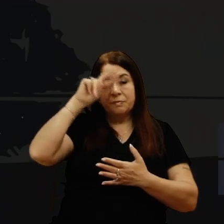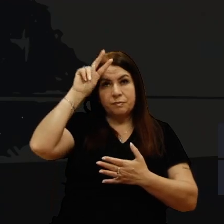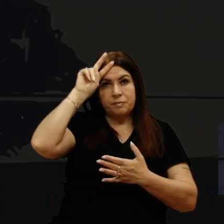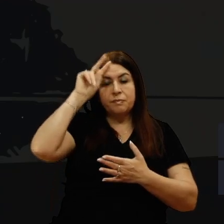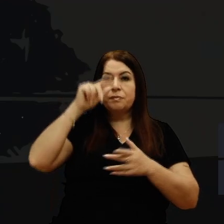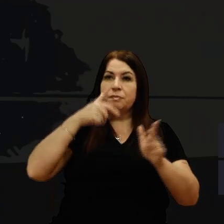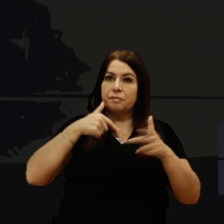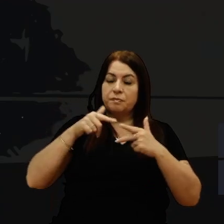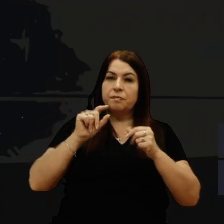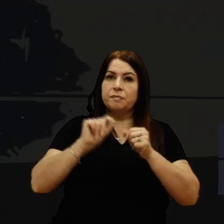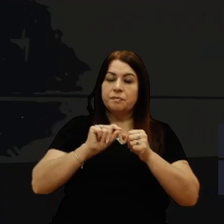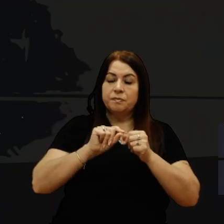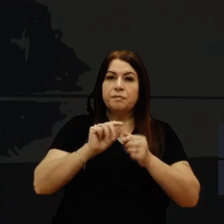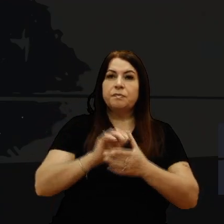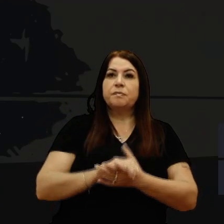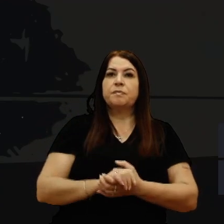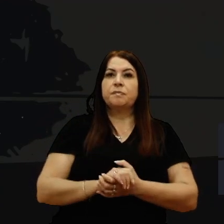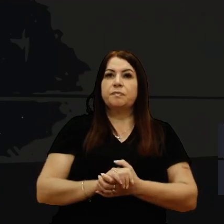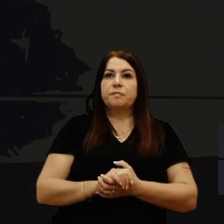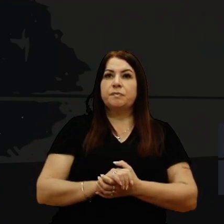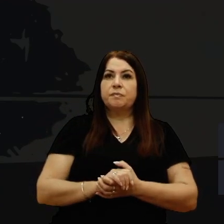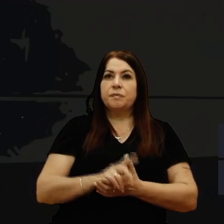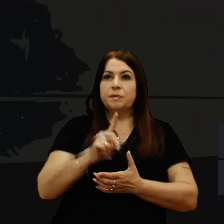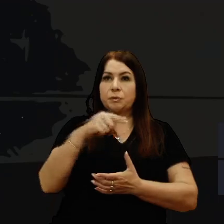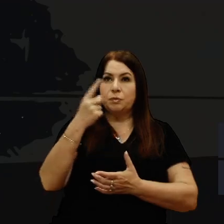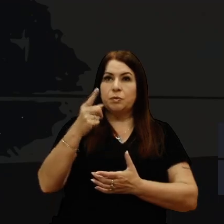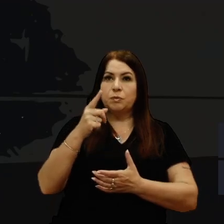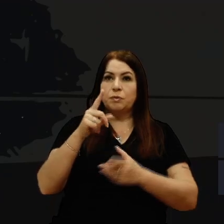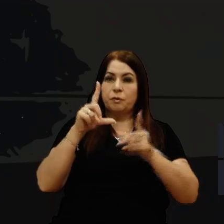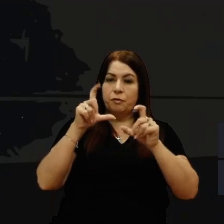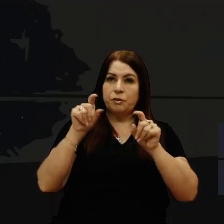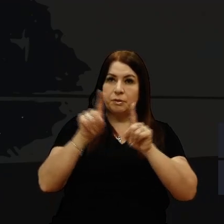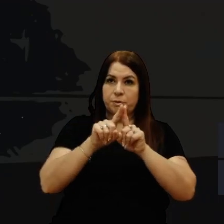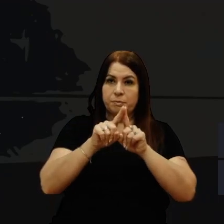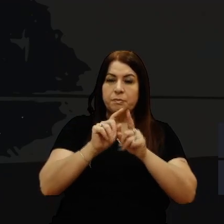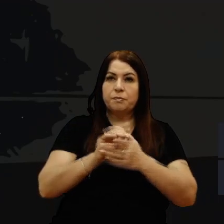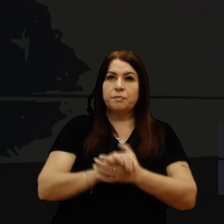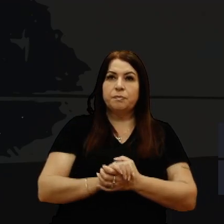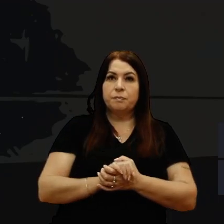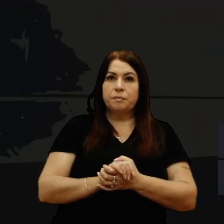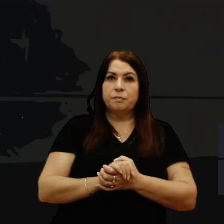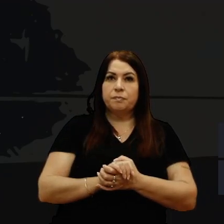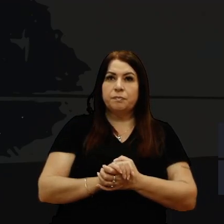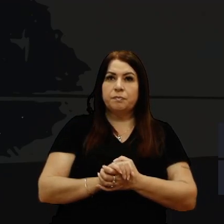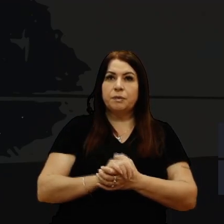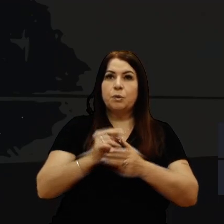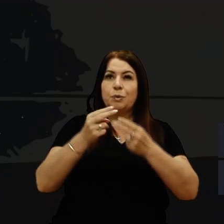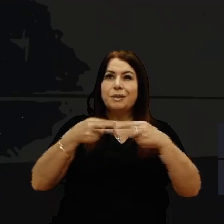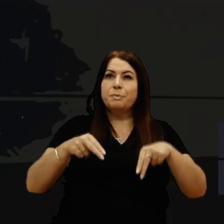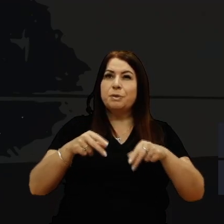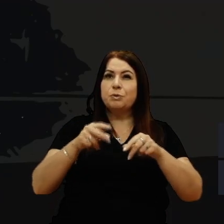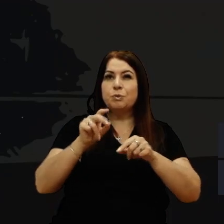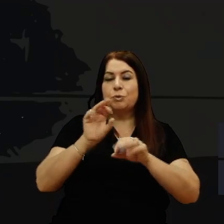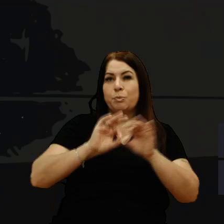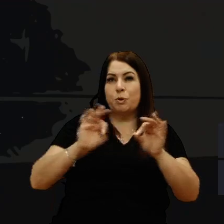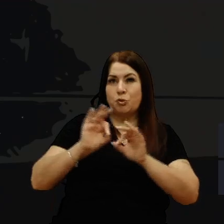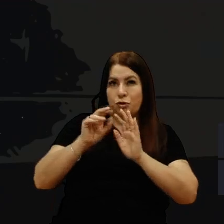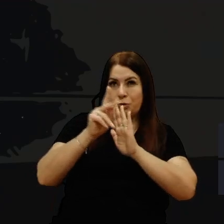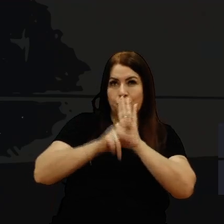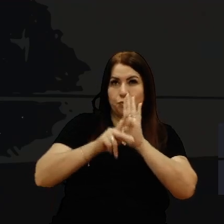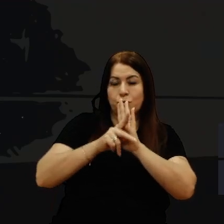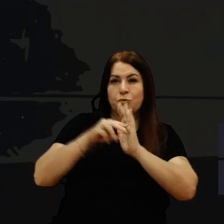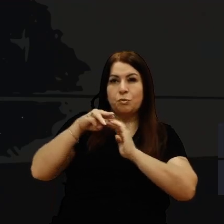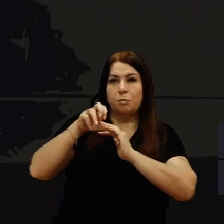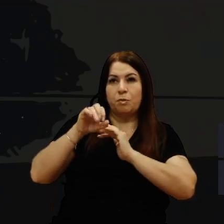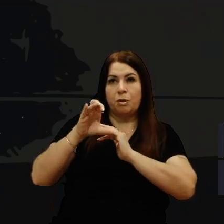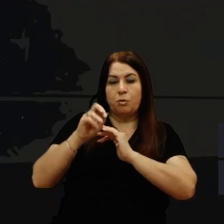pelo trabalho que tem feito ali. Aqui tem um outro registro que nós estivemos ali no lançamento de um projeto, juntamente com a